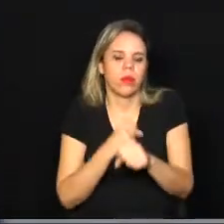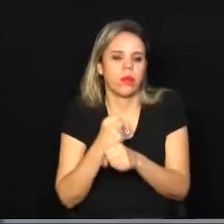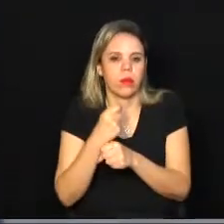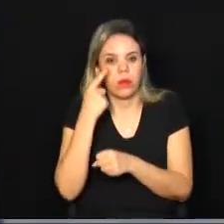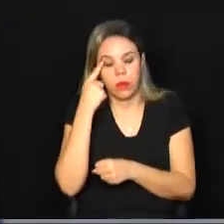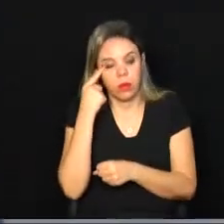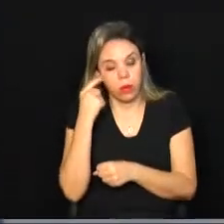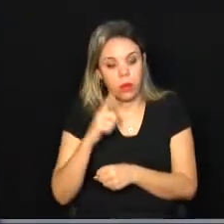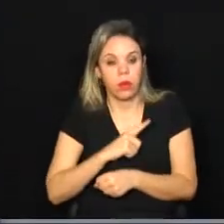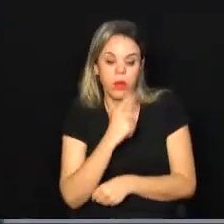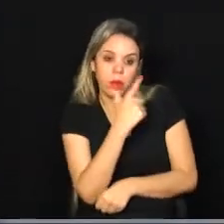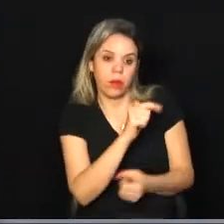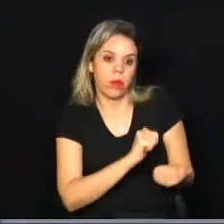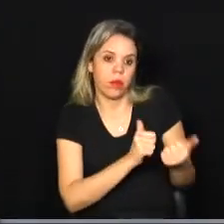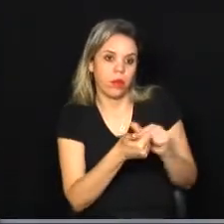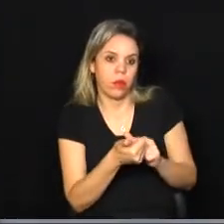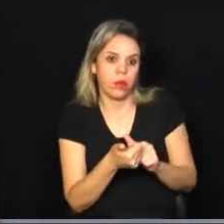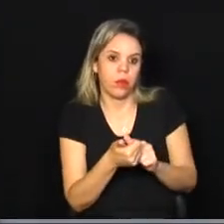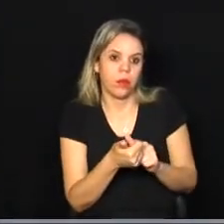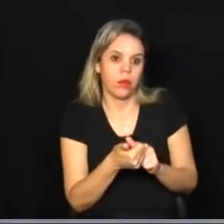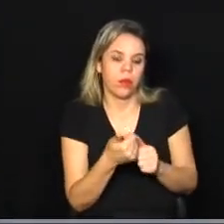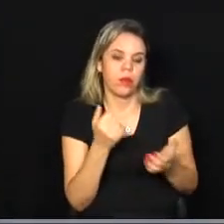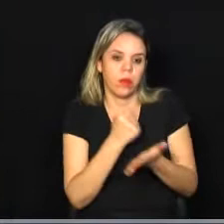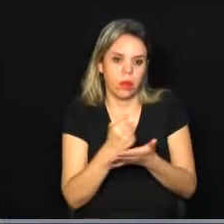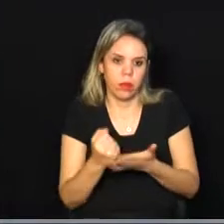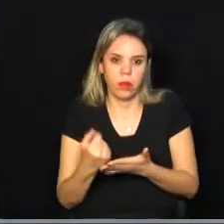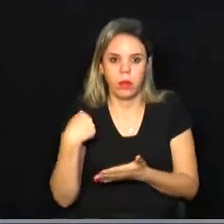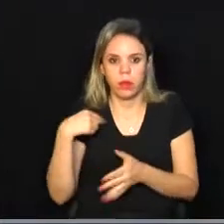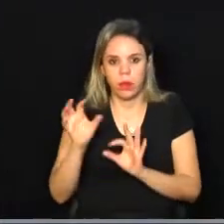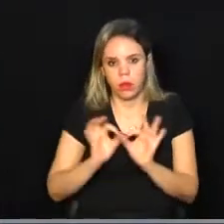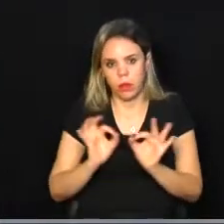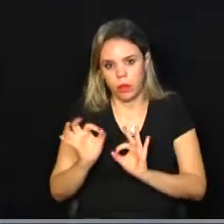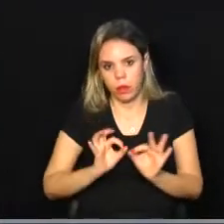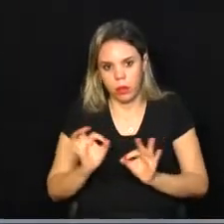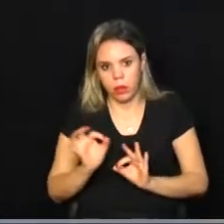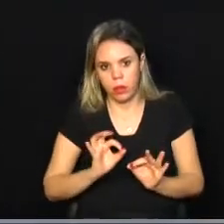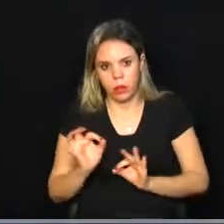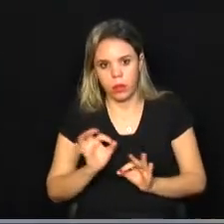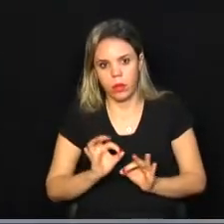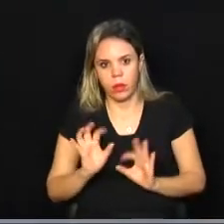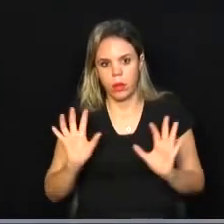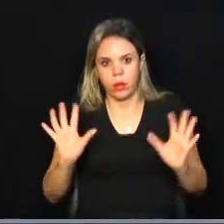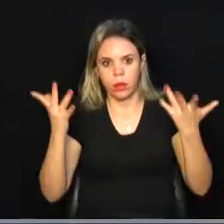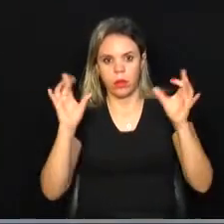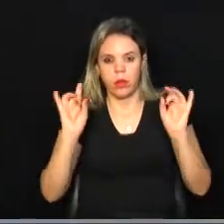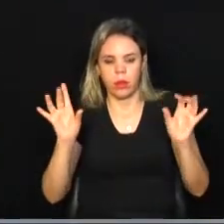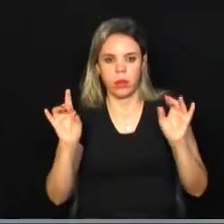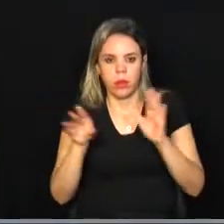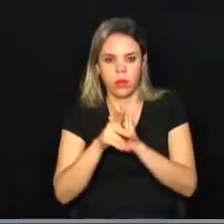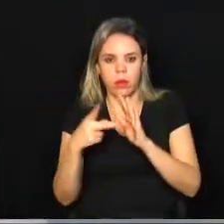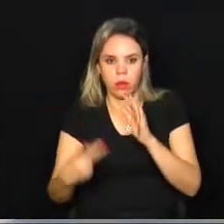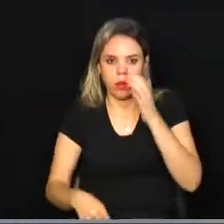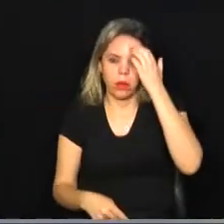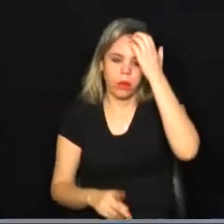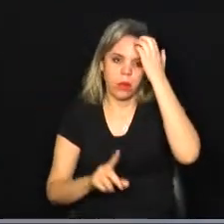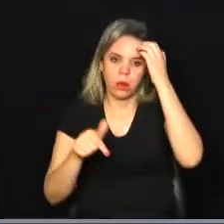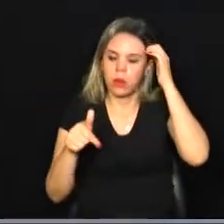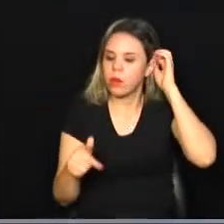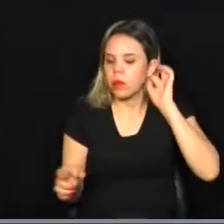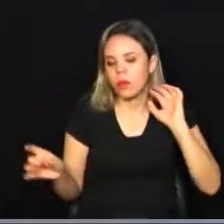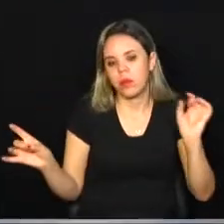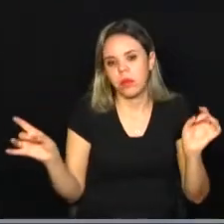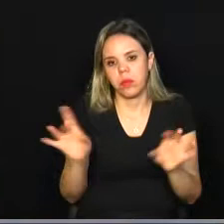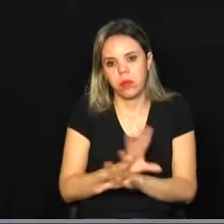e existem atletas que me contrataram para preparar para um evento específico e depois desse